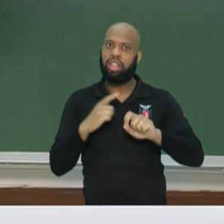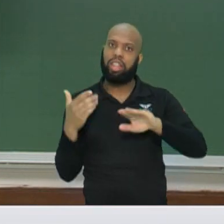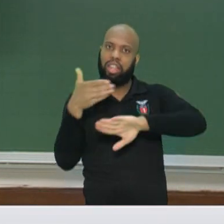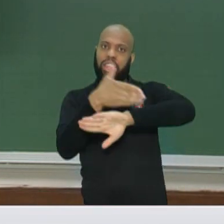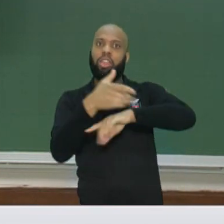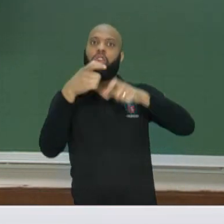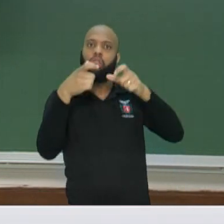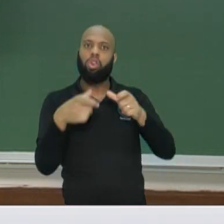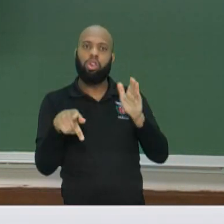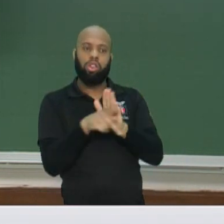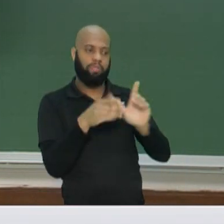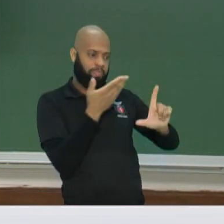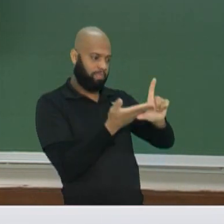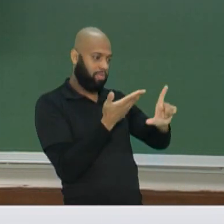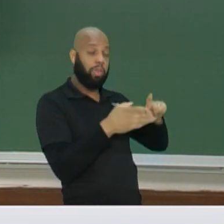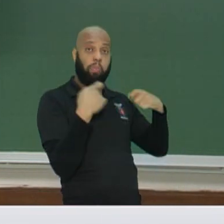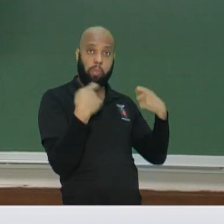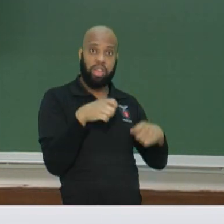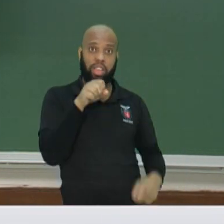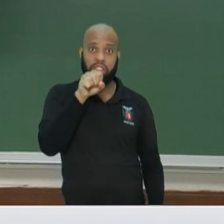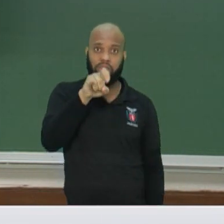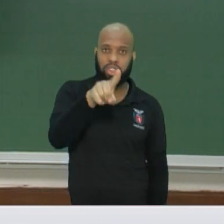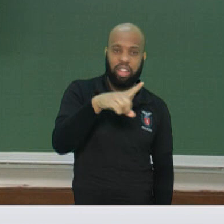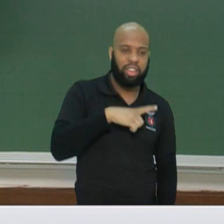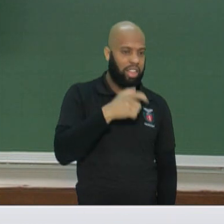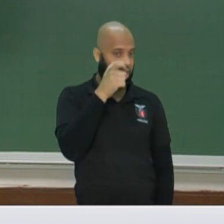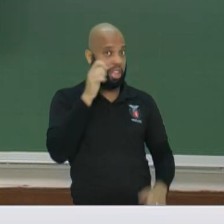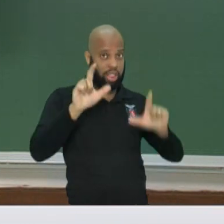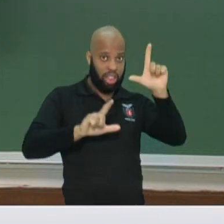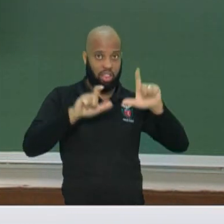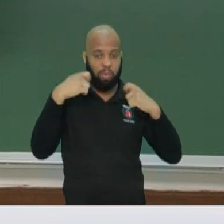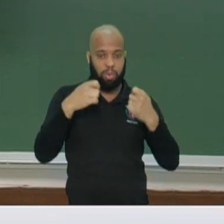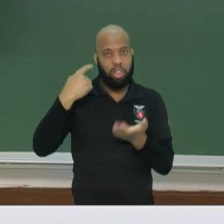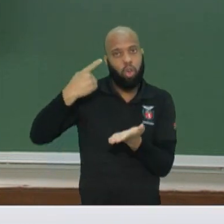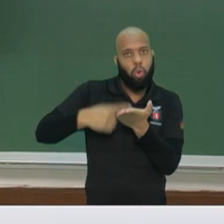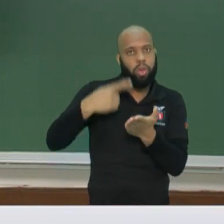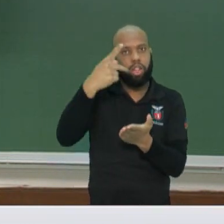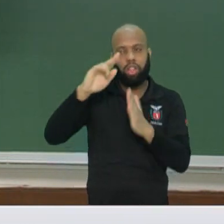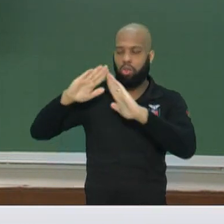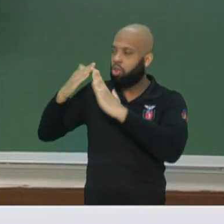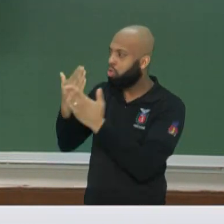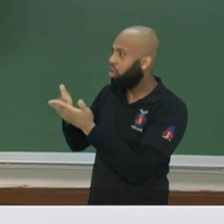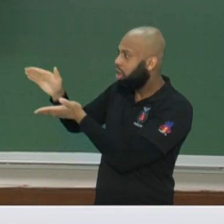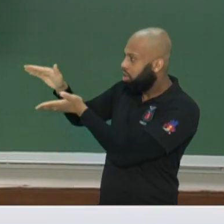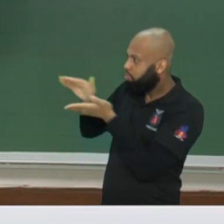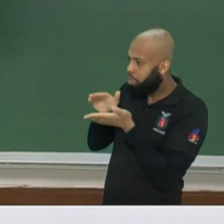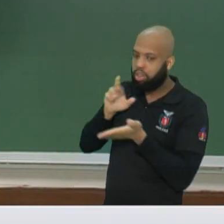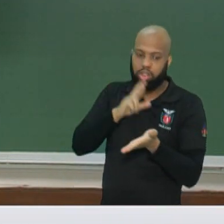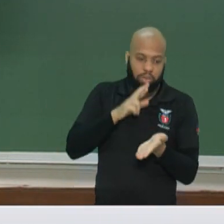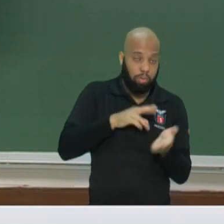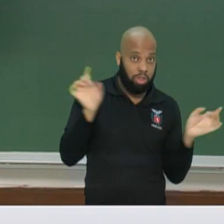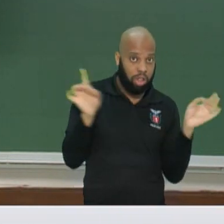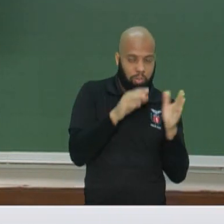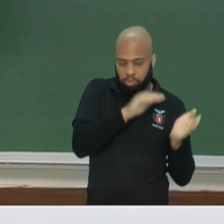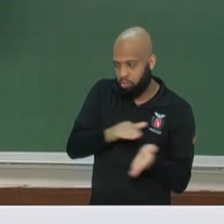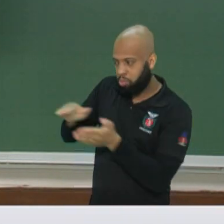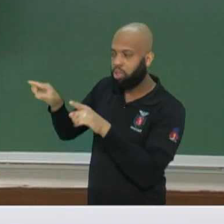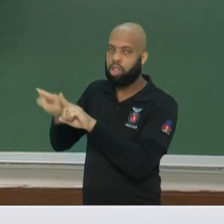frequência lá no Ambiente Classroom. E se você está vendo pela TV, não esqueça de ir na escola e entregar o seu material